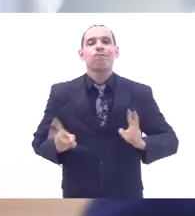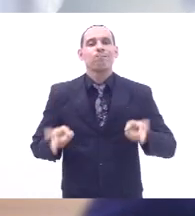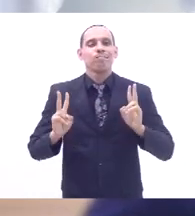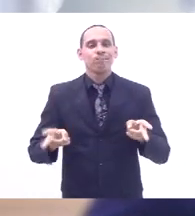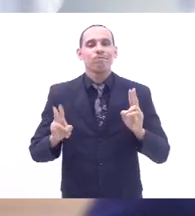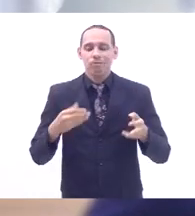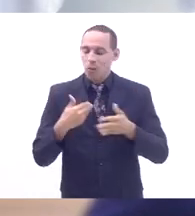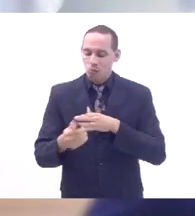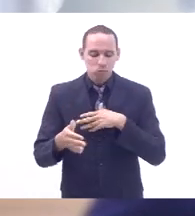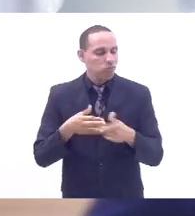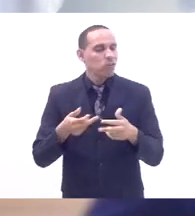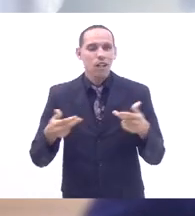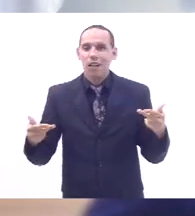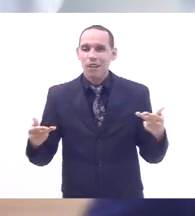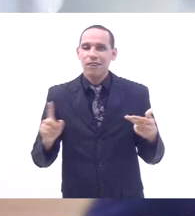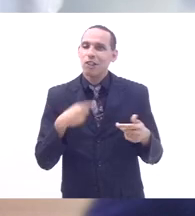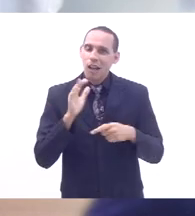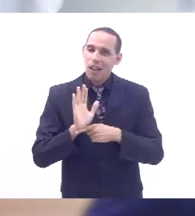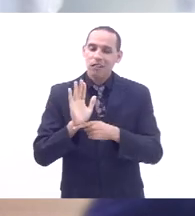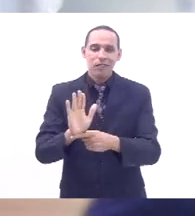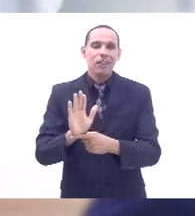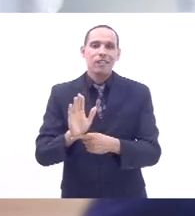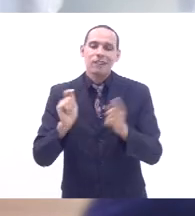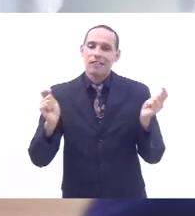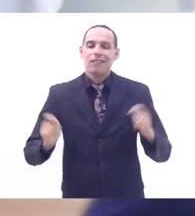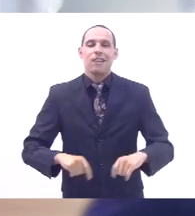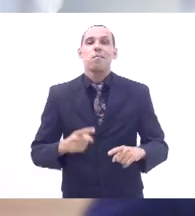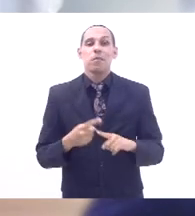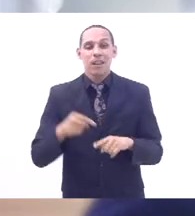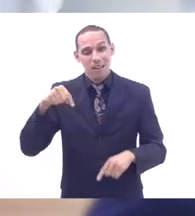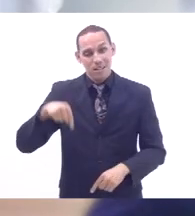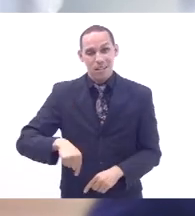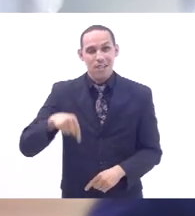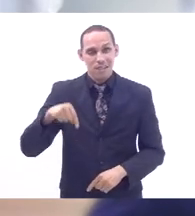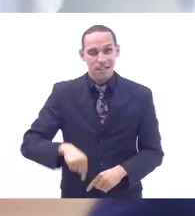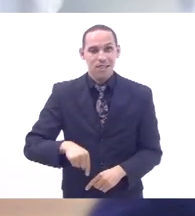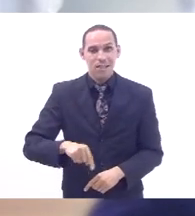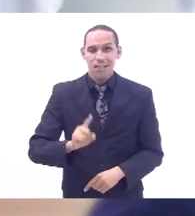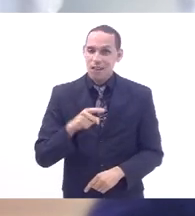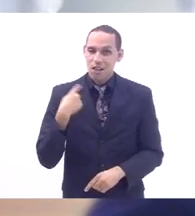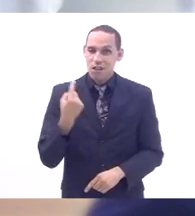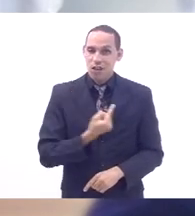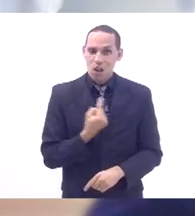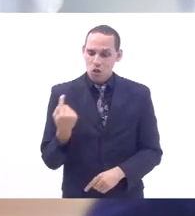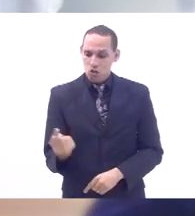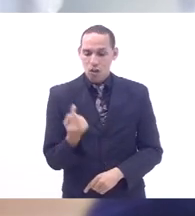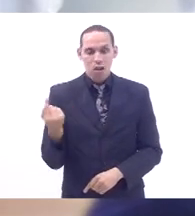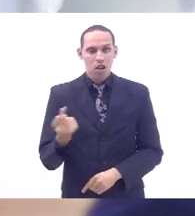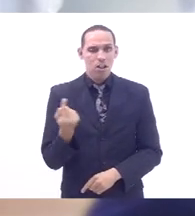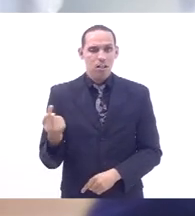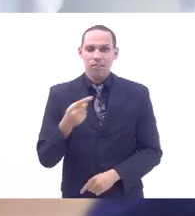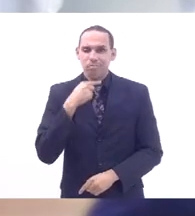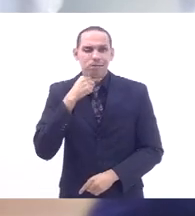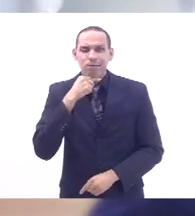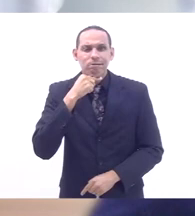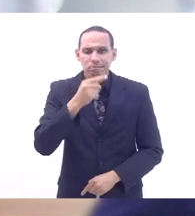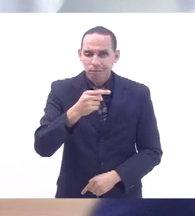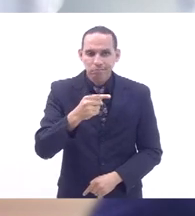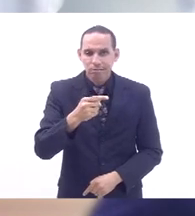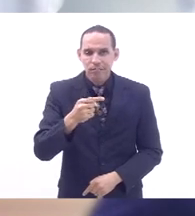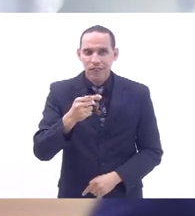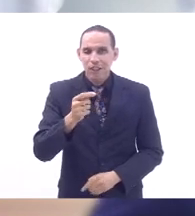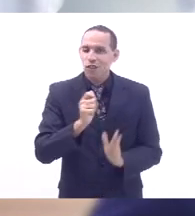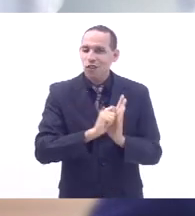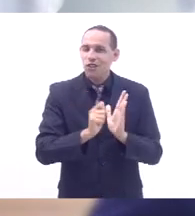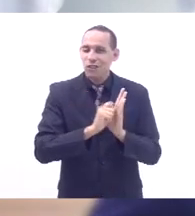do que seja, para a gente poder ajudar, porque aqui ninguém consegue nada sozinho nessa vida. Isso aí tem escrito